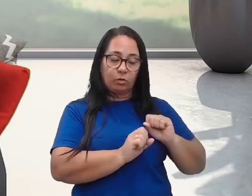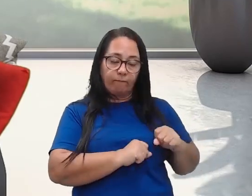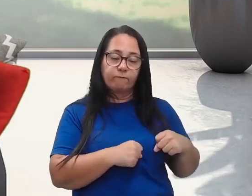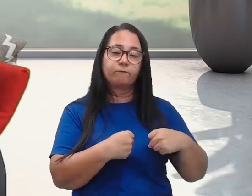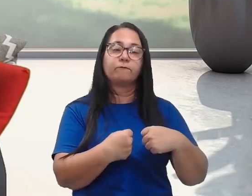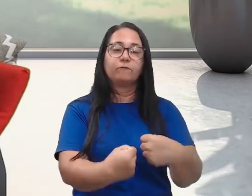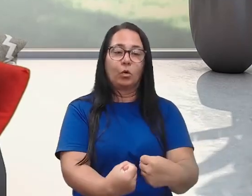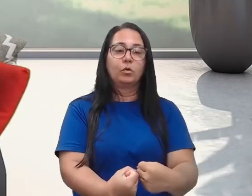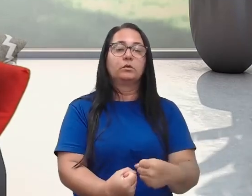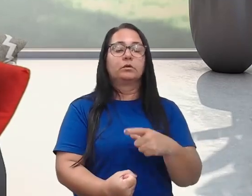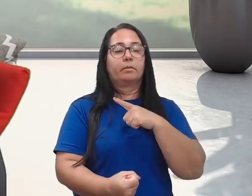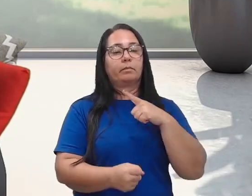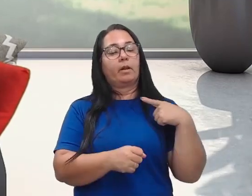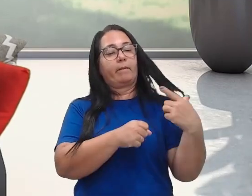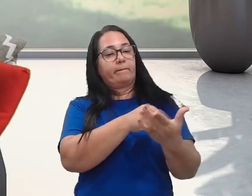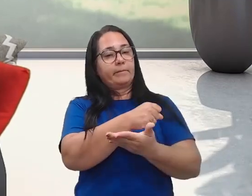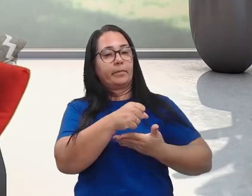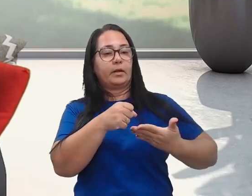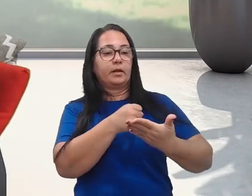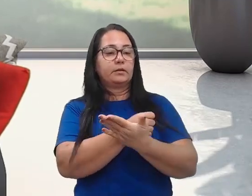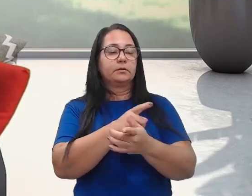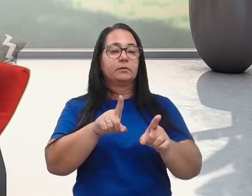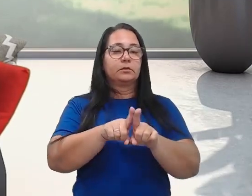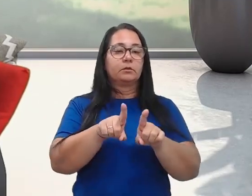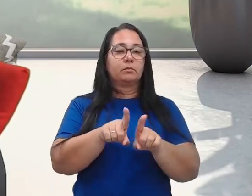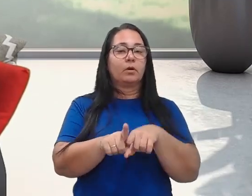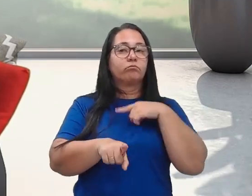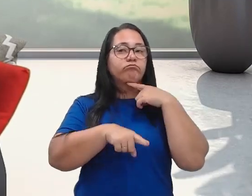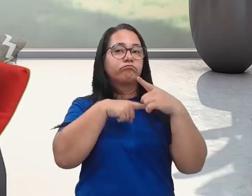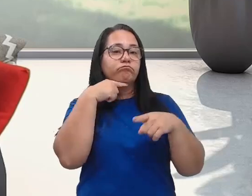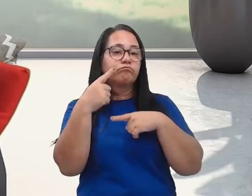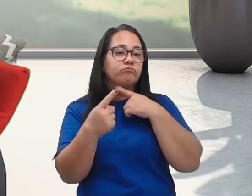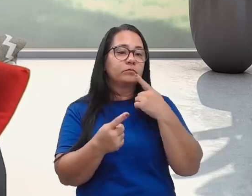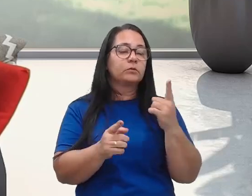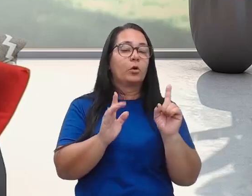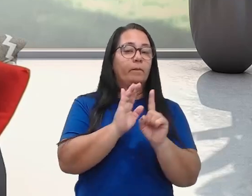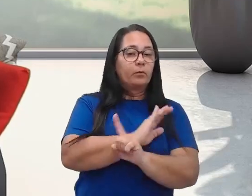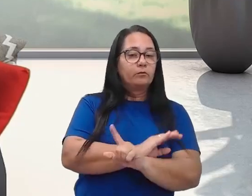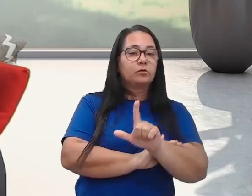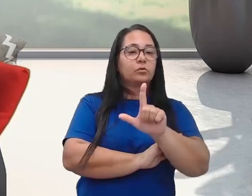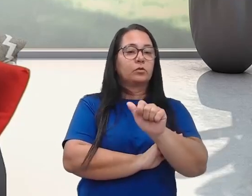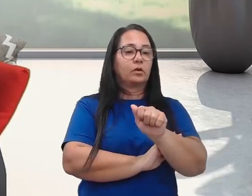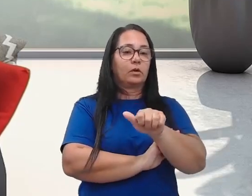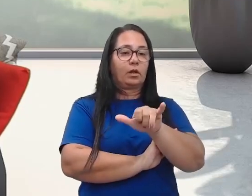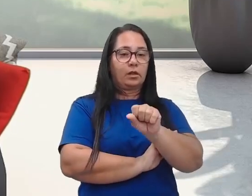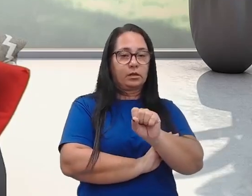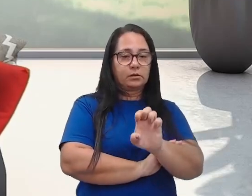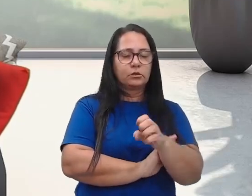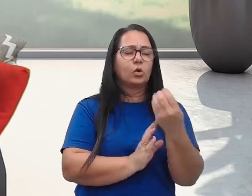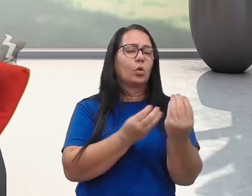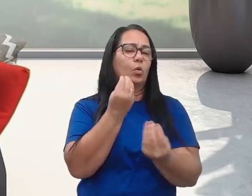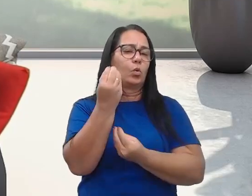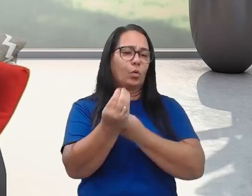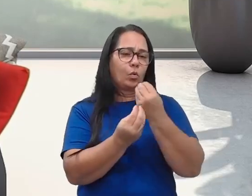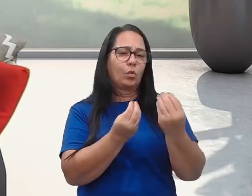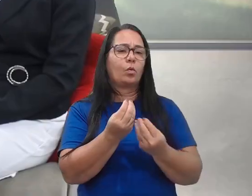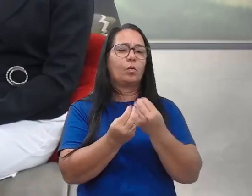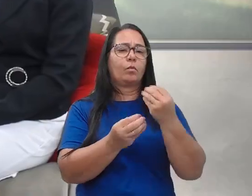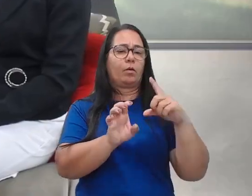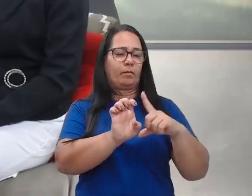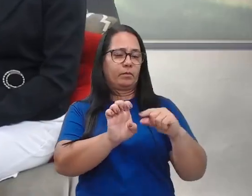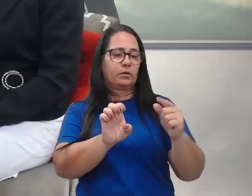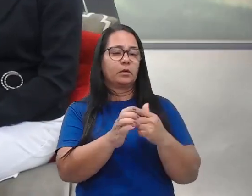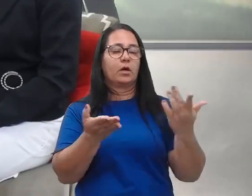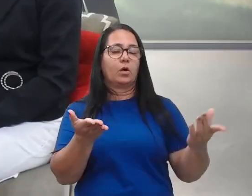base, mas com muitos questionamentos. Professora Laís, como é empreender no digital agora pós-pandemia?